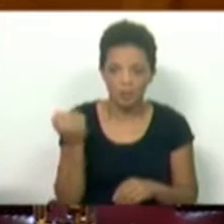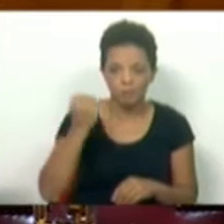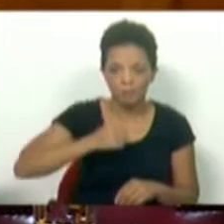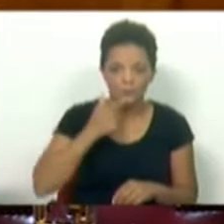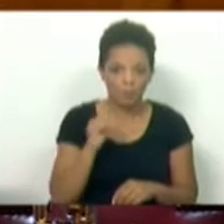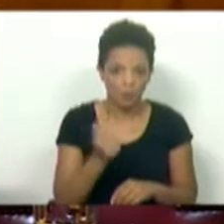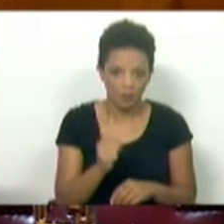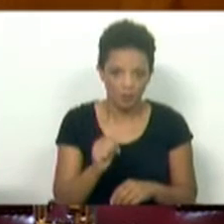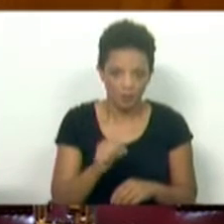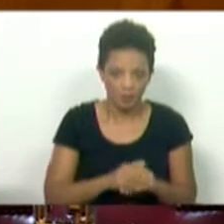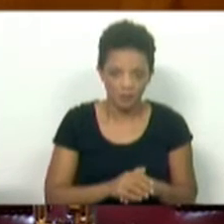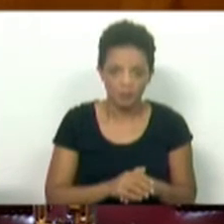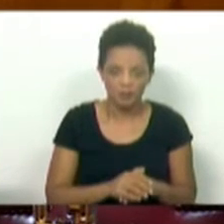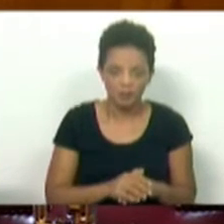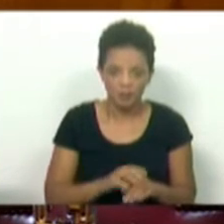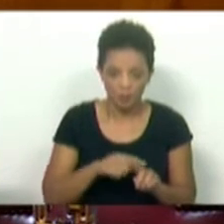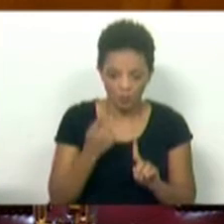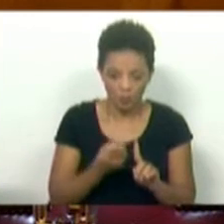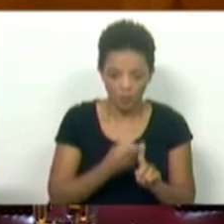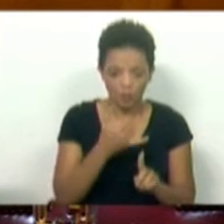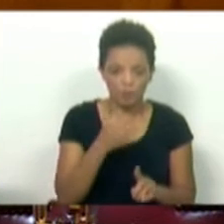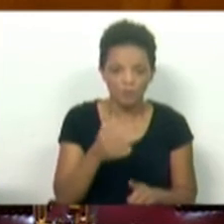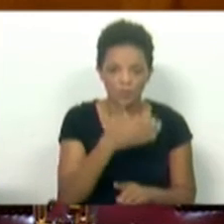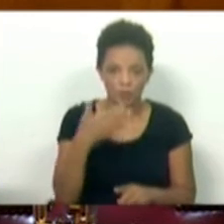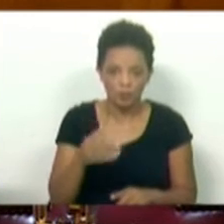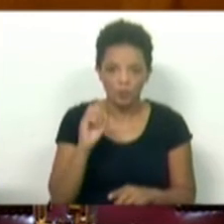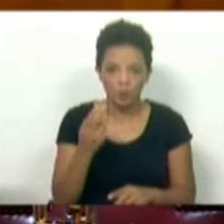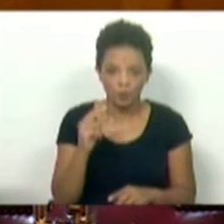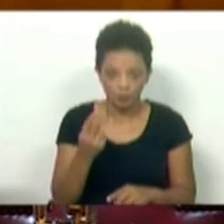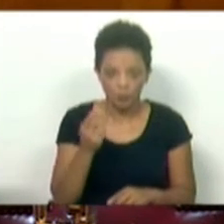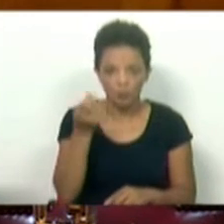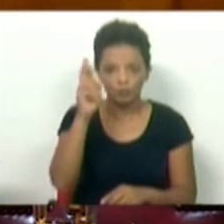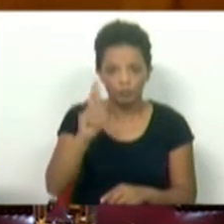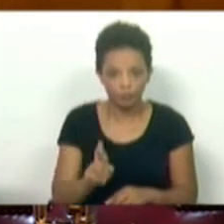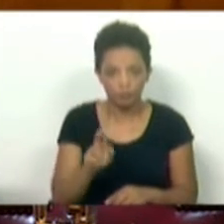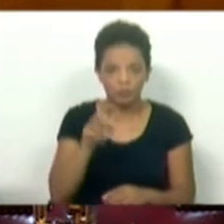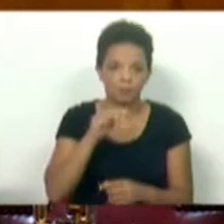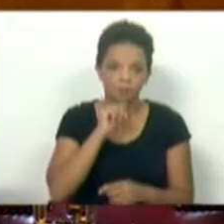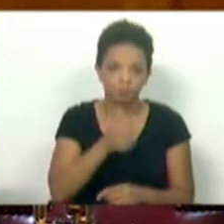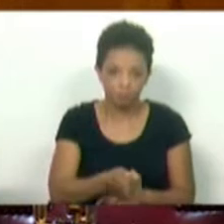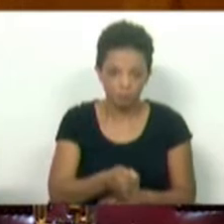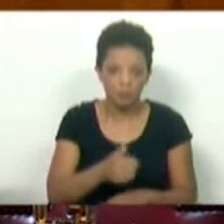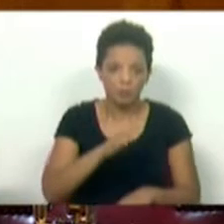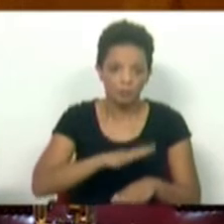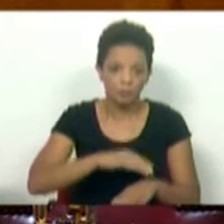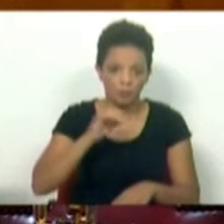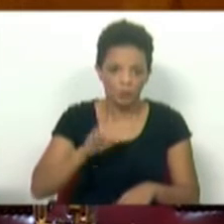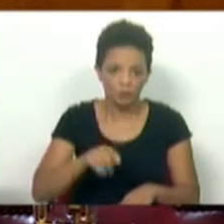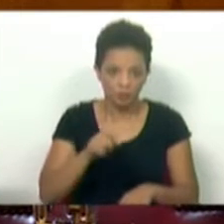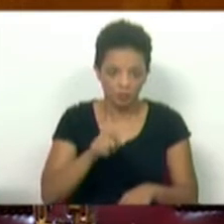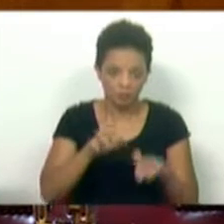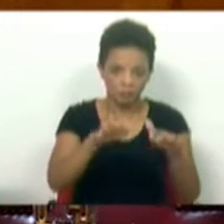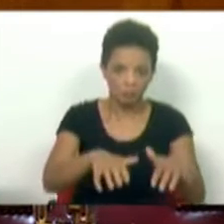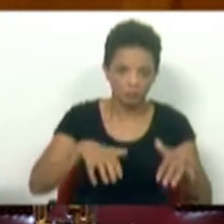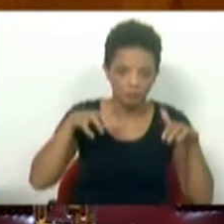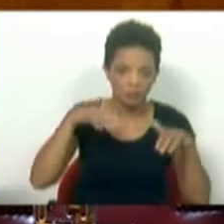ignorar que em outubro de 2021 o Orçamento de Estado foi reprovado, em consequência a Assembleia da